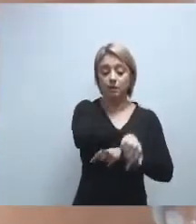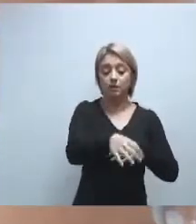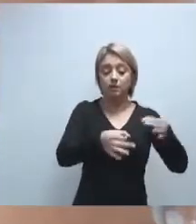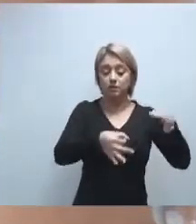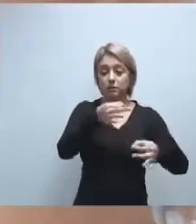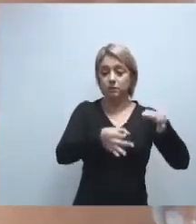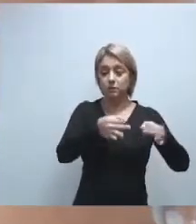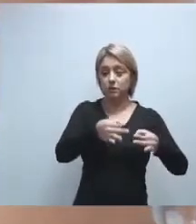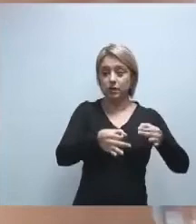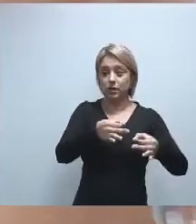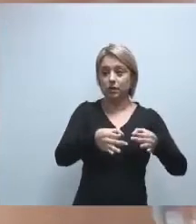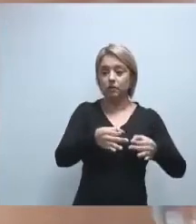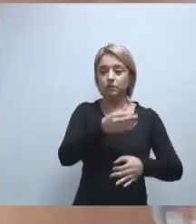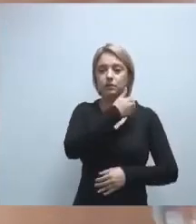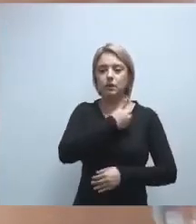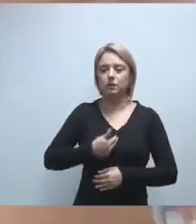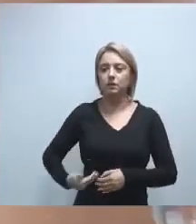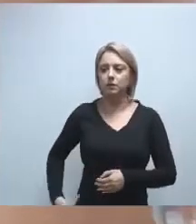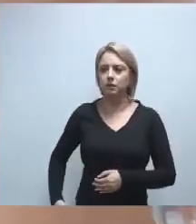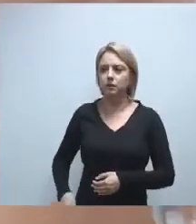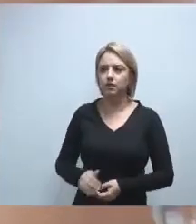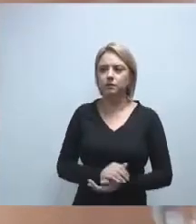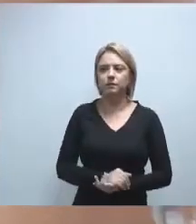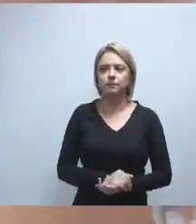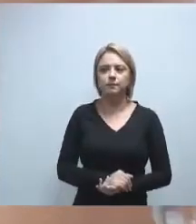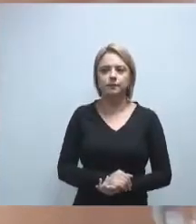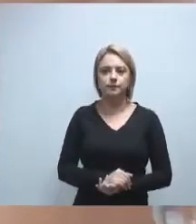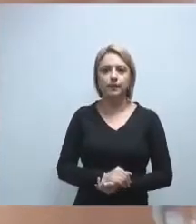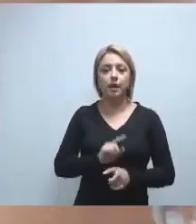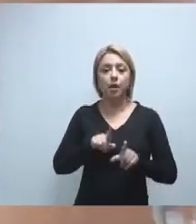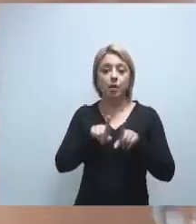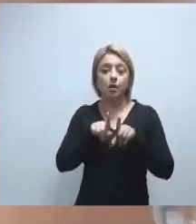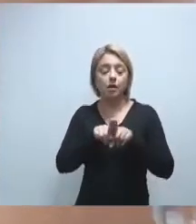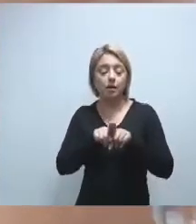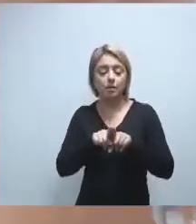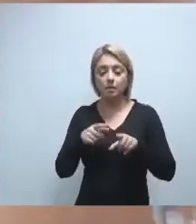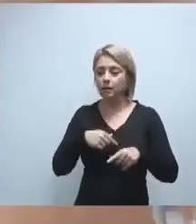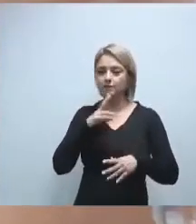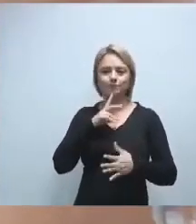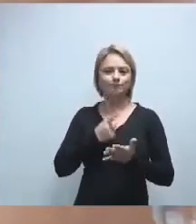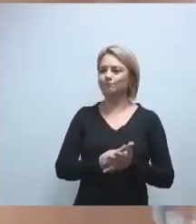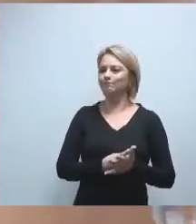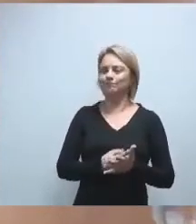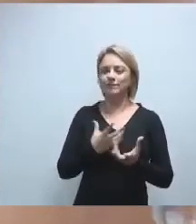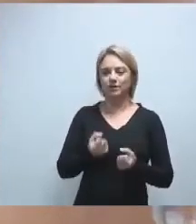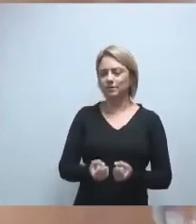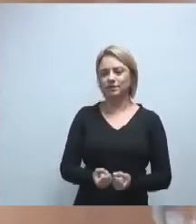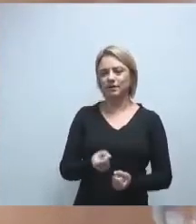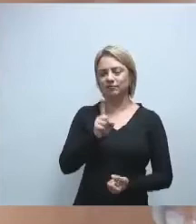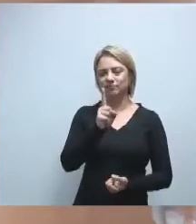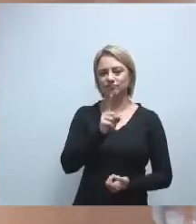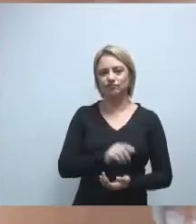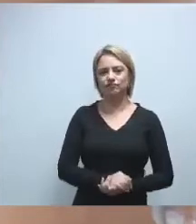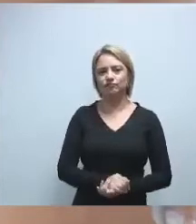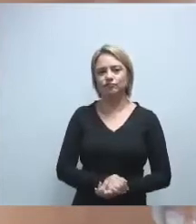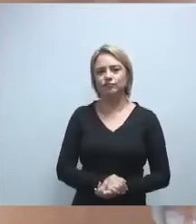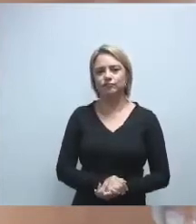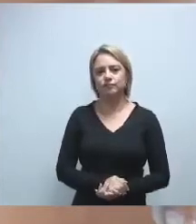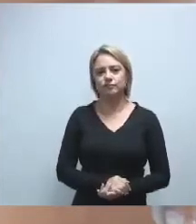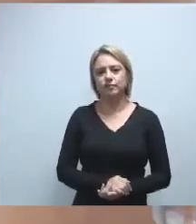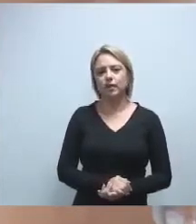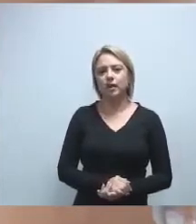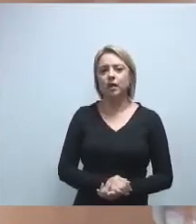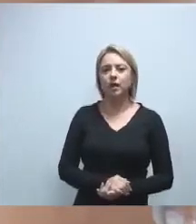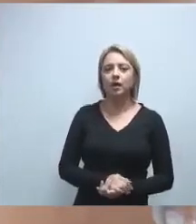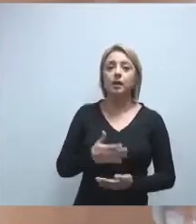da união com que também eu não concordava e